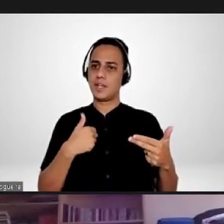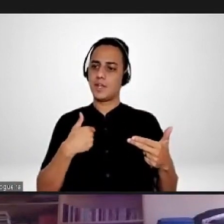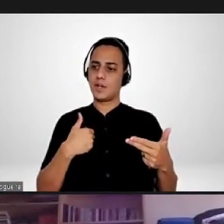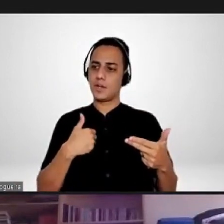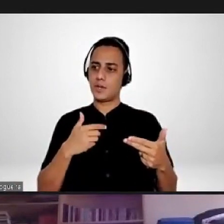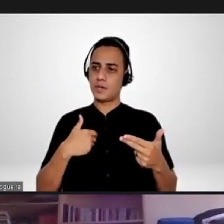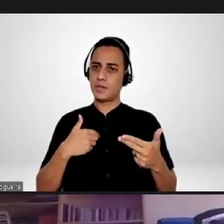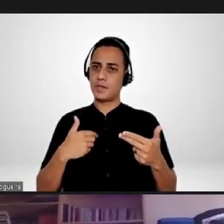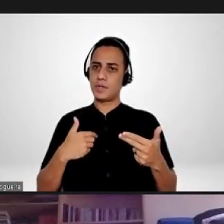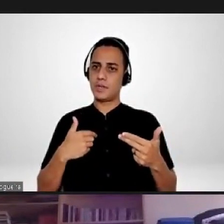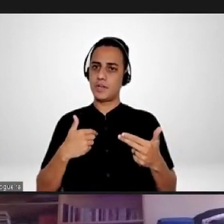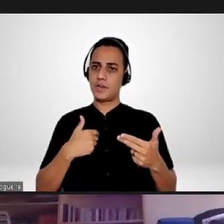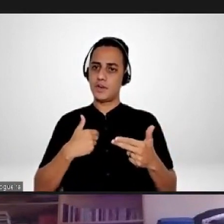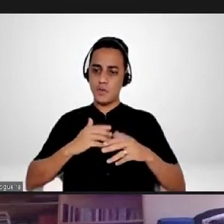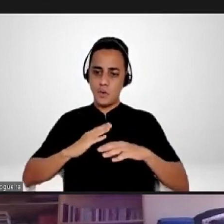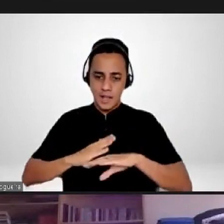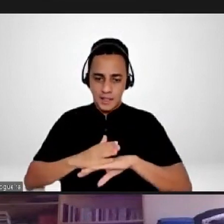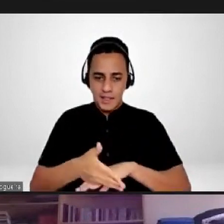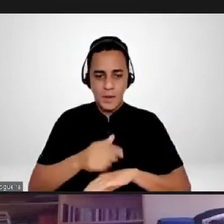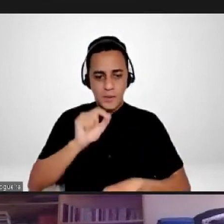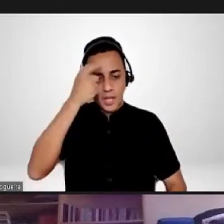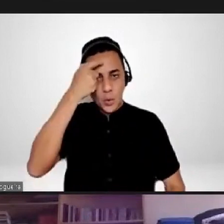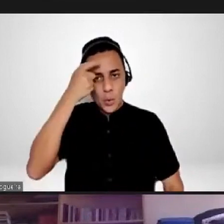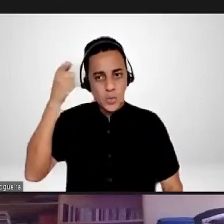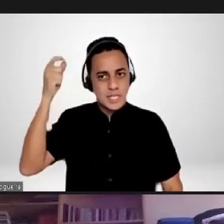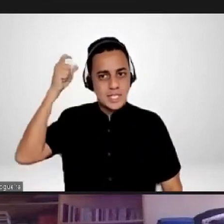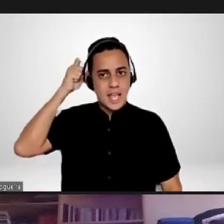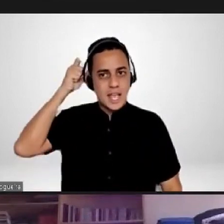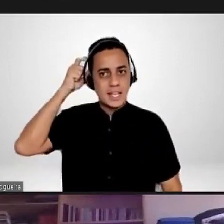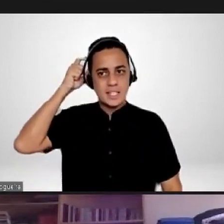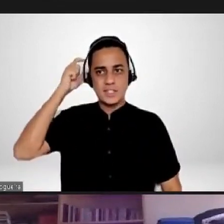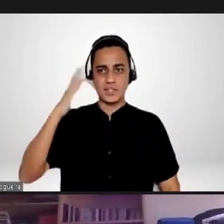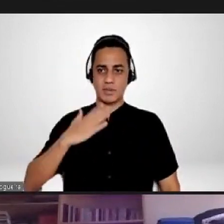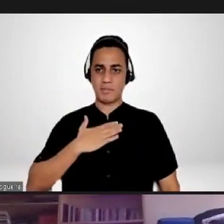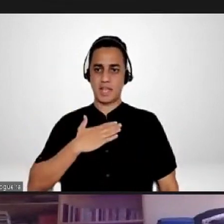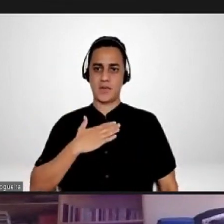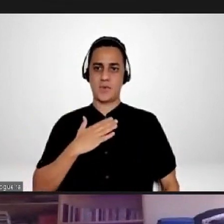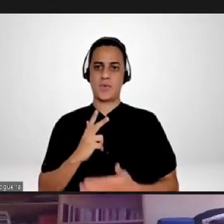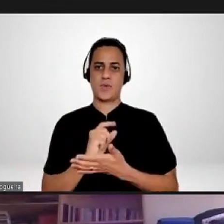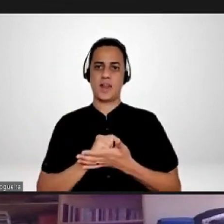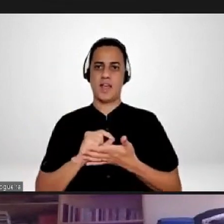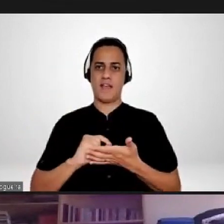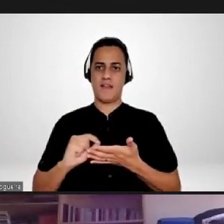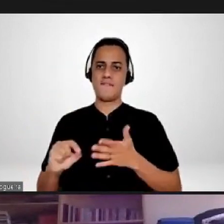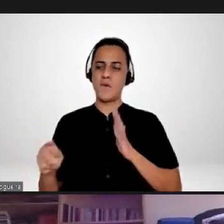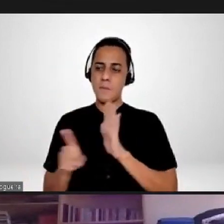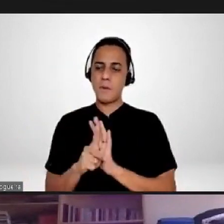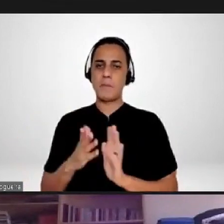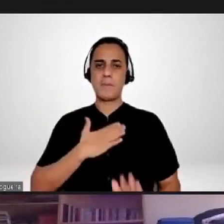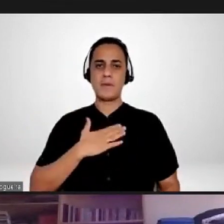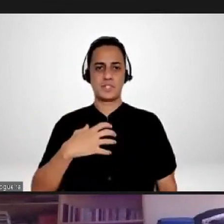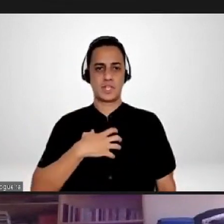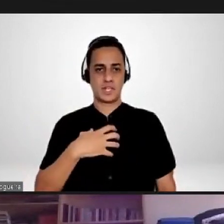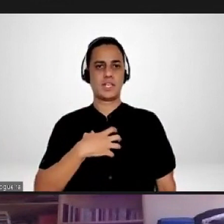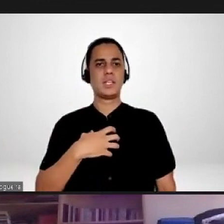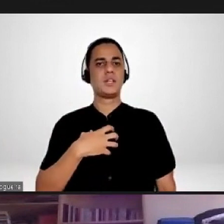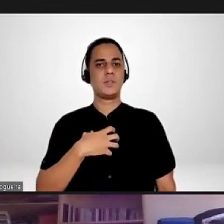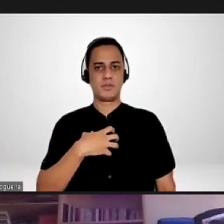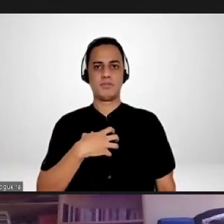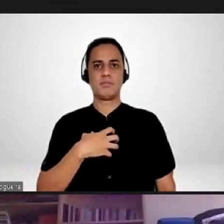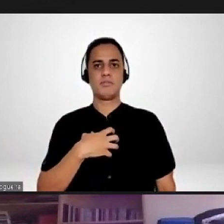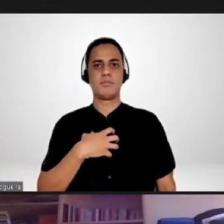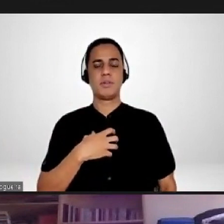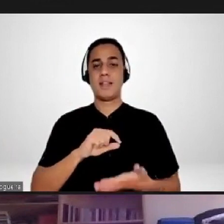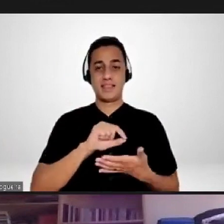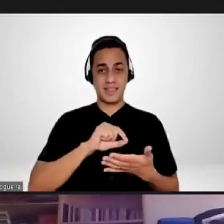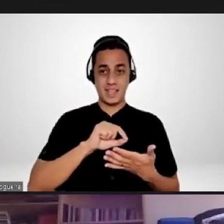conceito, uma forma de inconsciente gráfico. Eu vou fazer do meu jeito, né? O desenho é muito interessante, porque diferente,